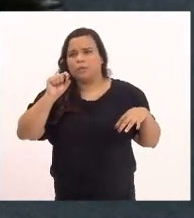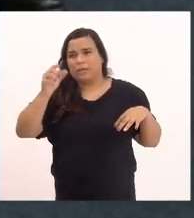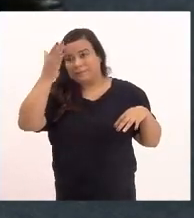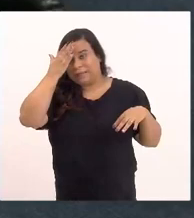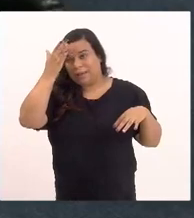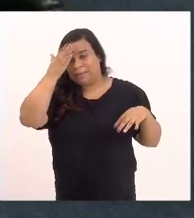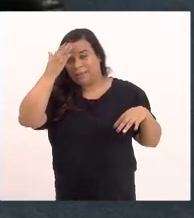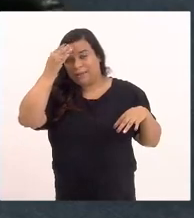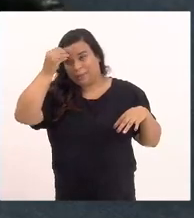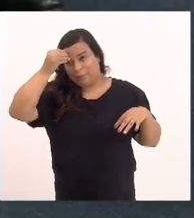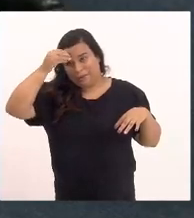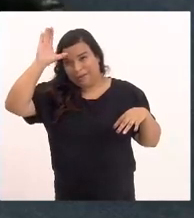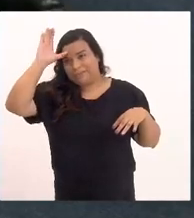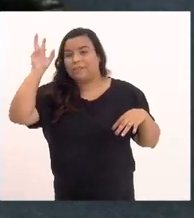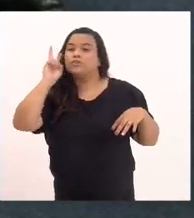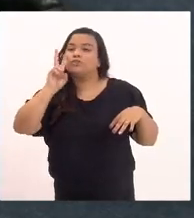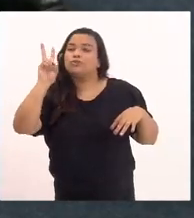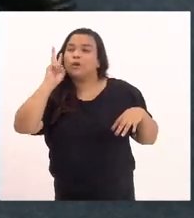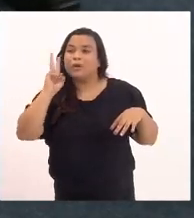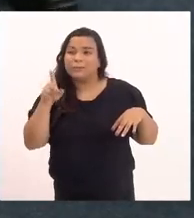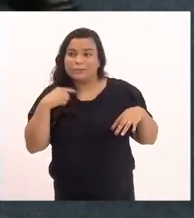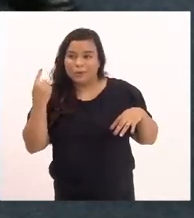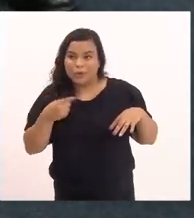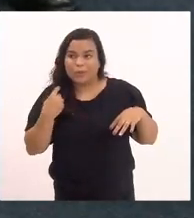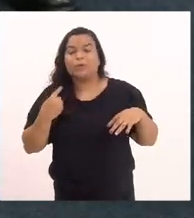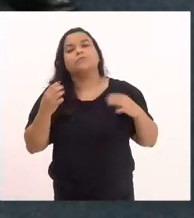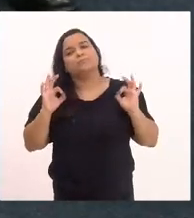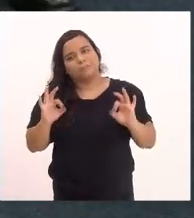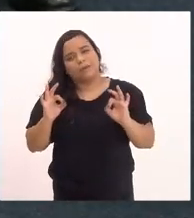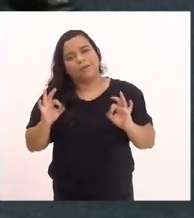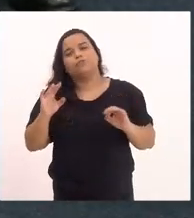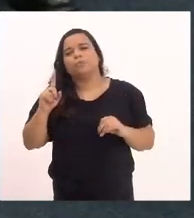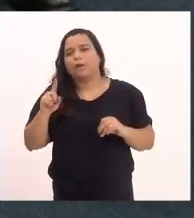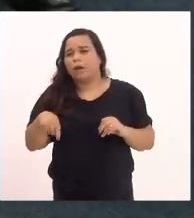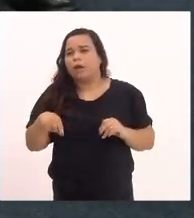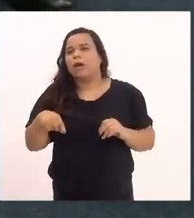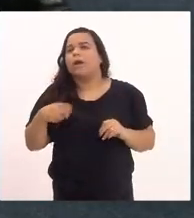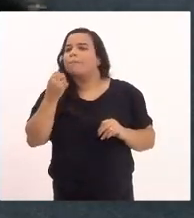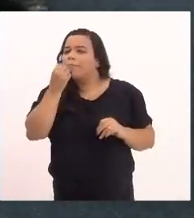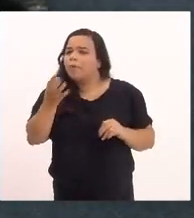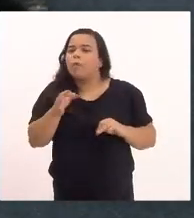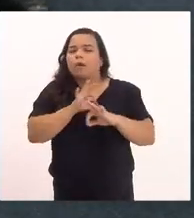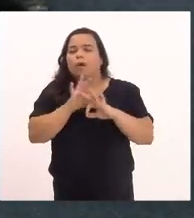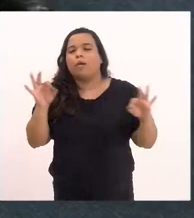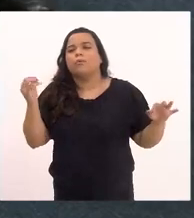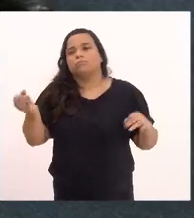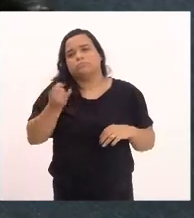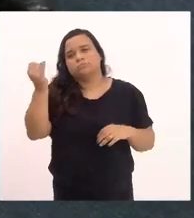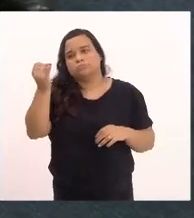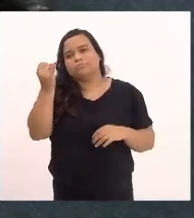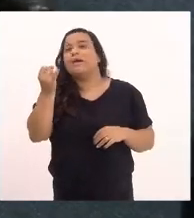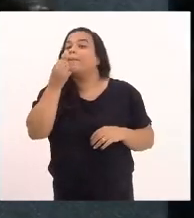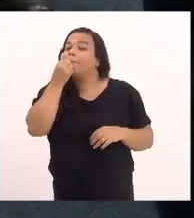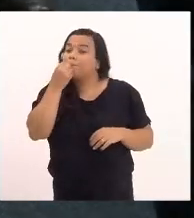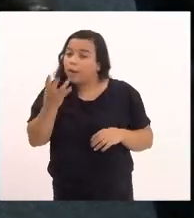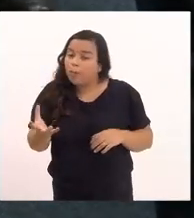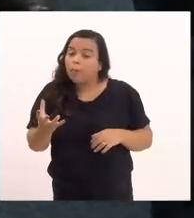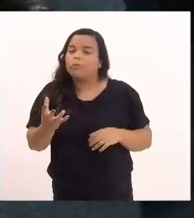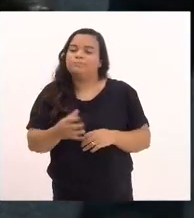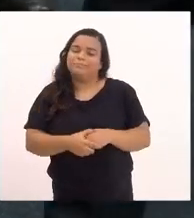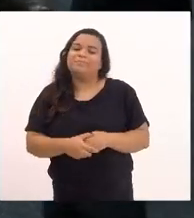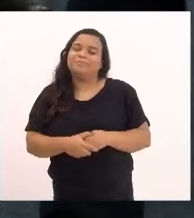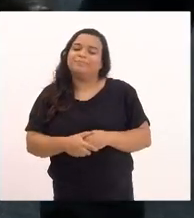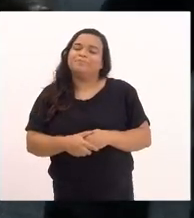conhecimento da nossa história, então realmente é uma coisa muito boa, saudável, né?